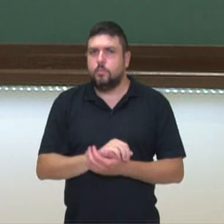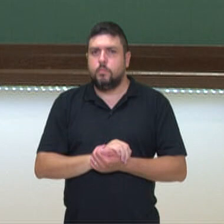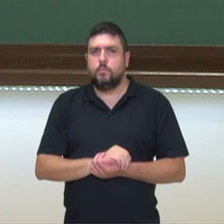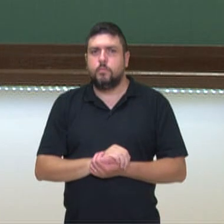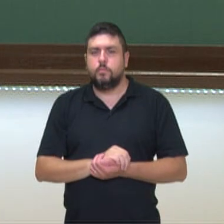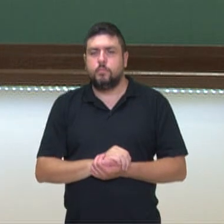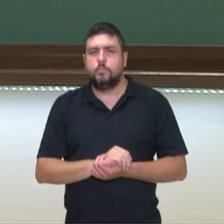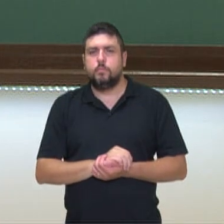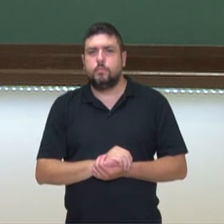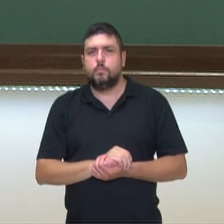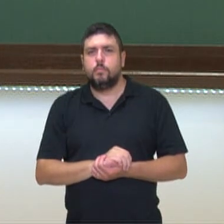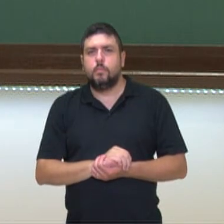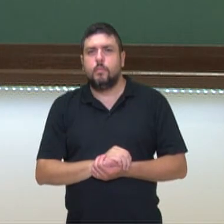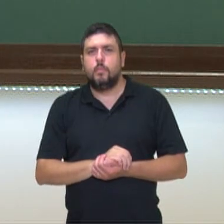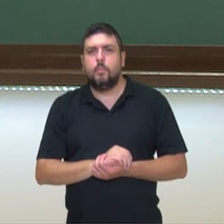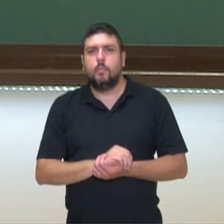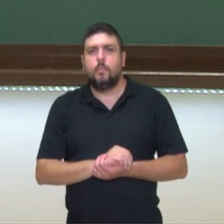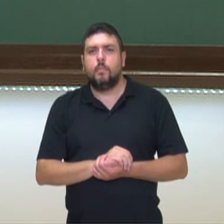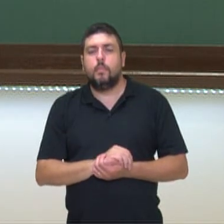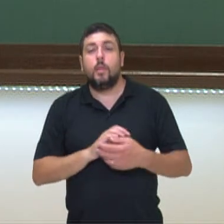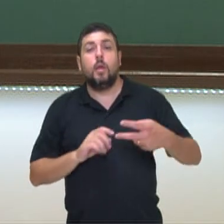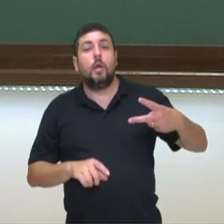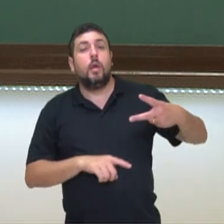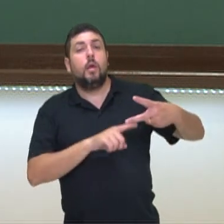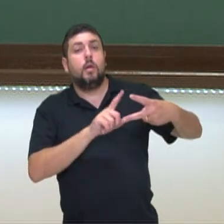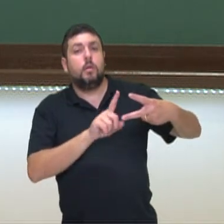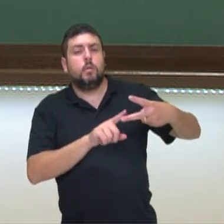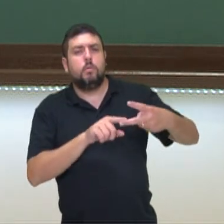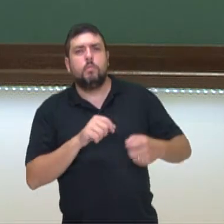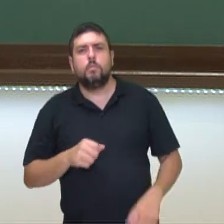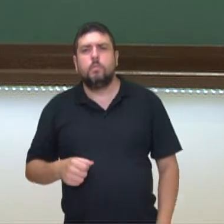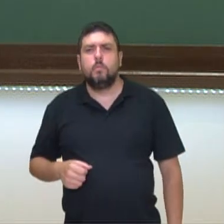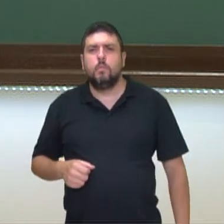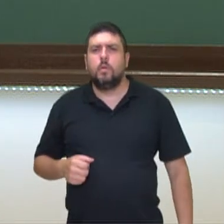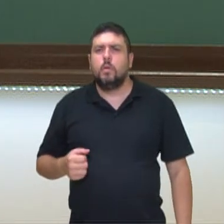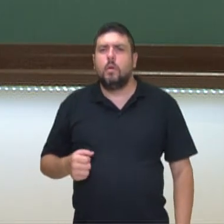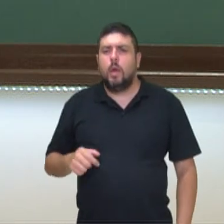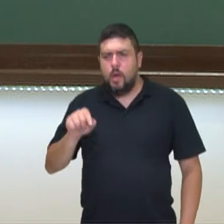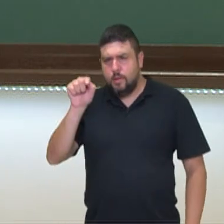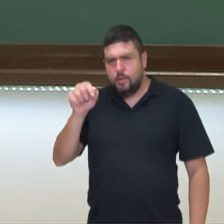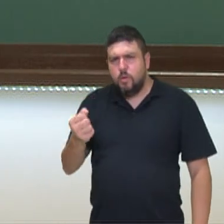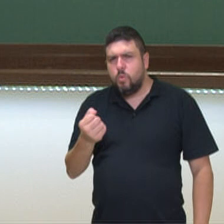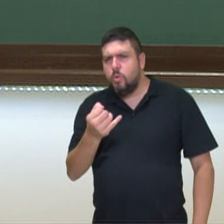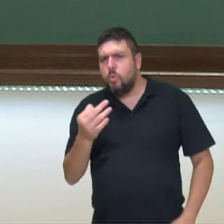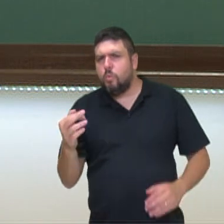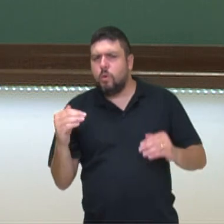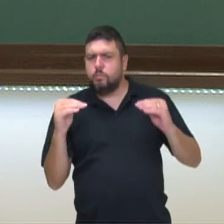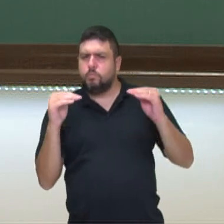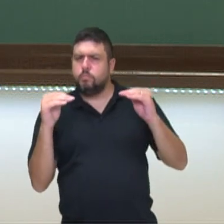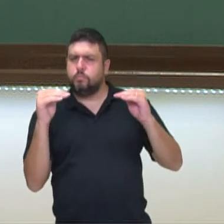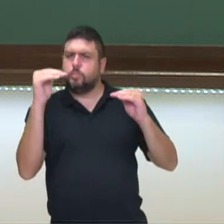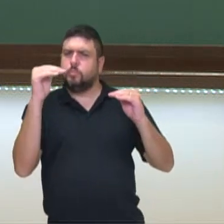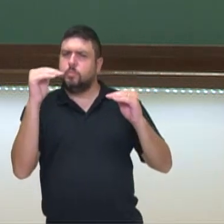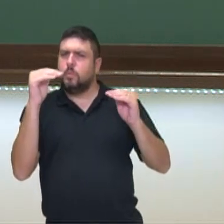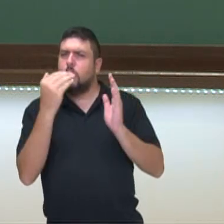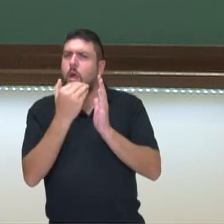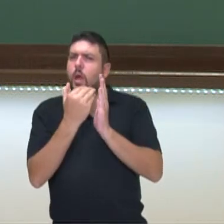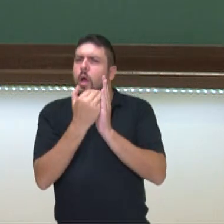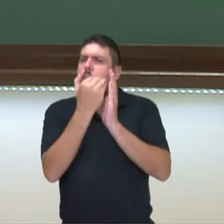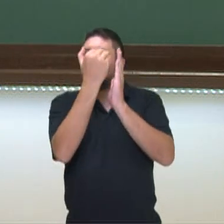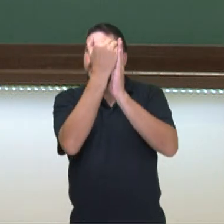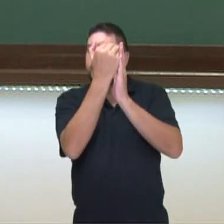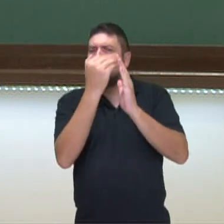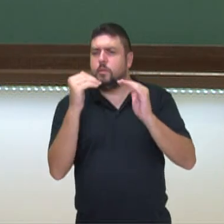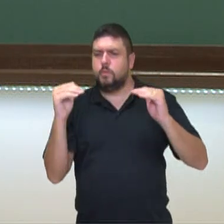perguntinha está respondida, certo? E a segunda, quantos participantes a mais? Quando a gente quer saber quantos